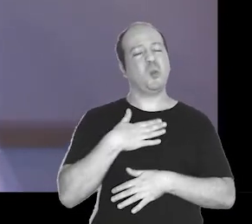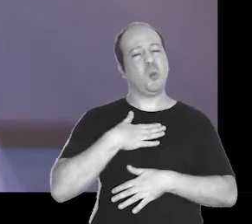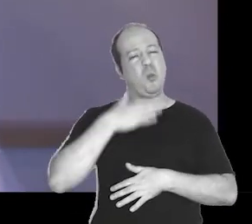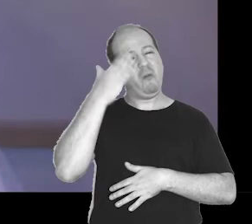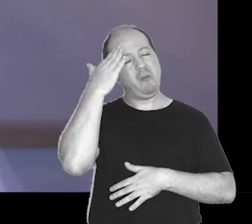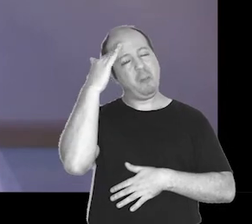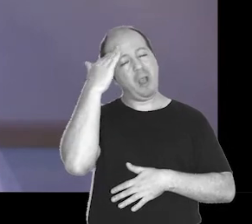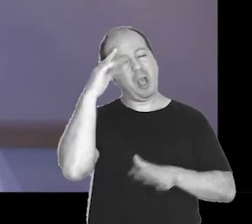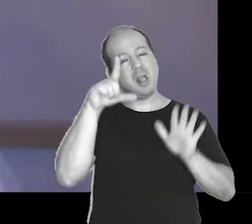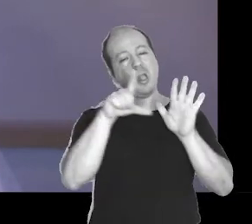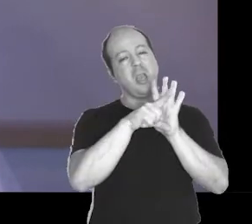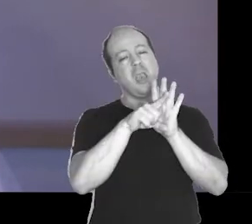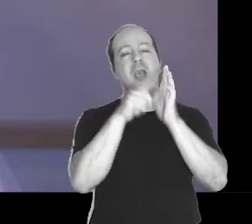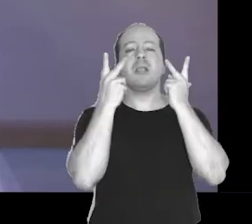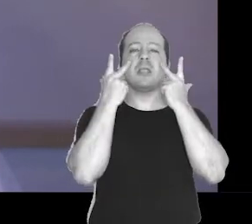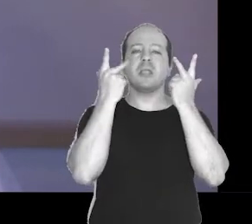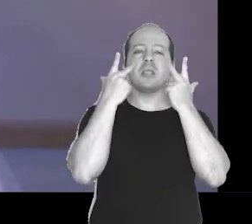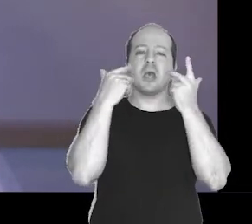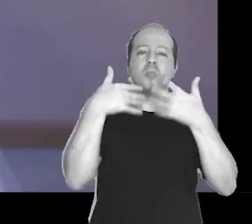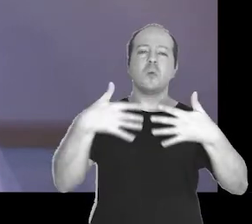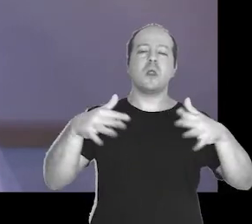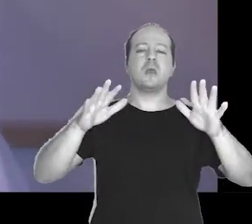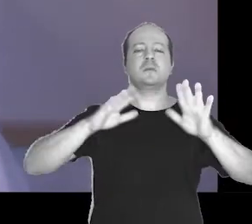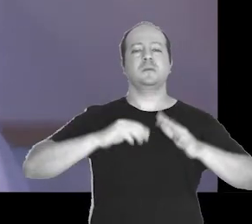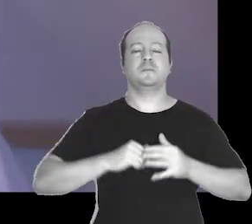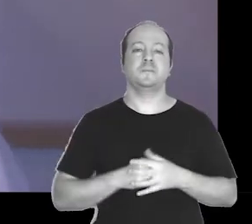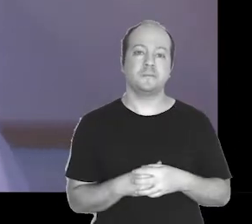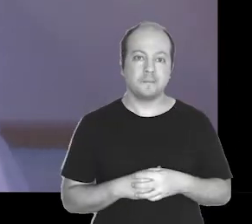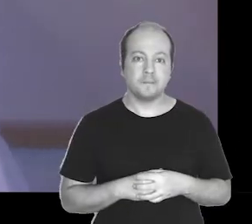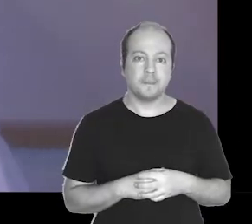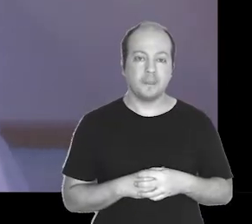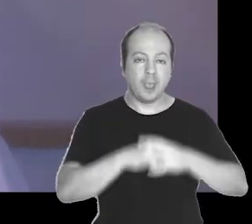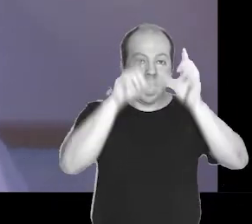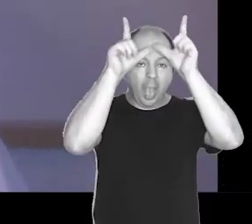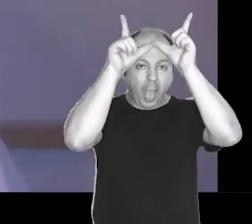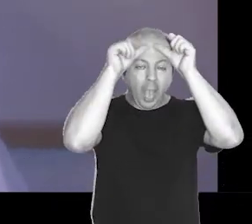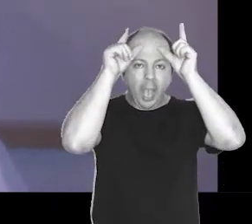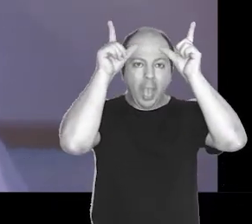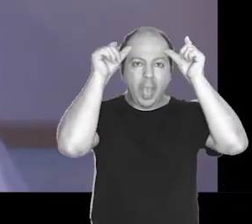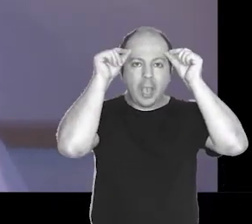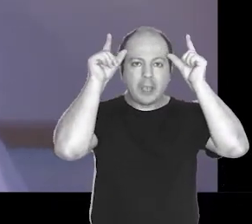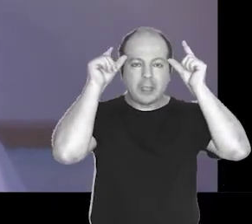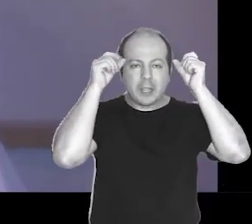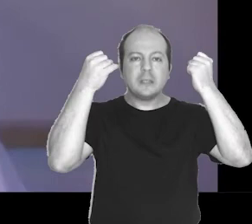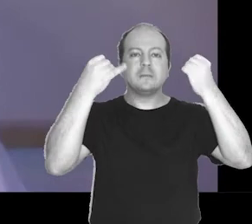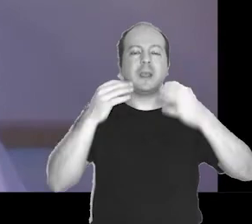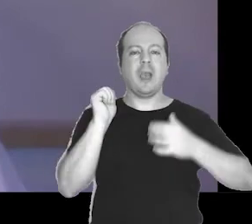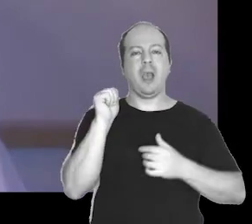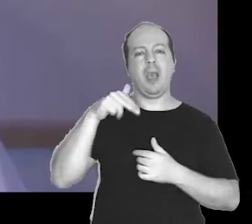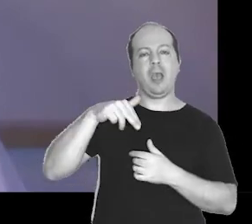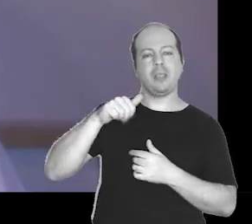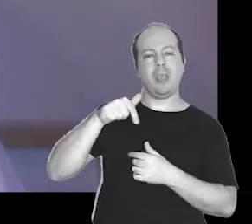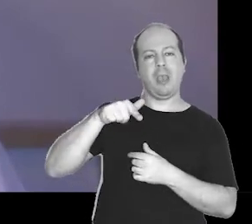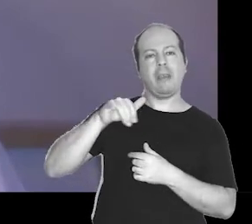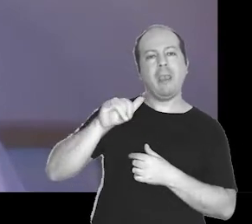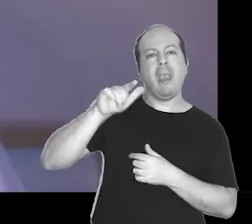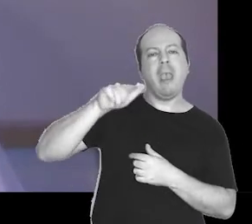às leis da natureza, e ao que os gregos chamam de anank, o